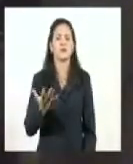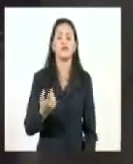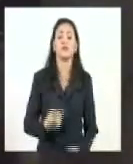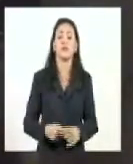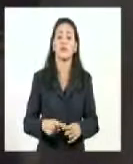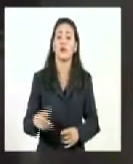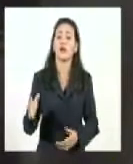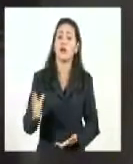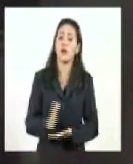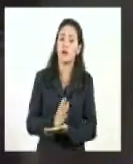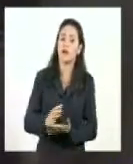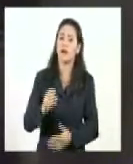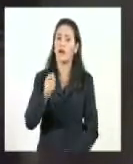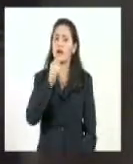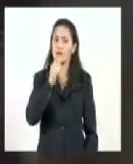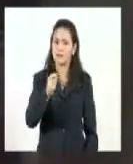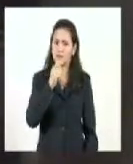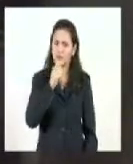imprensa,